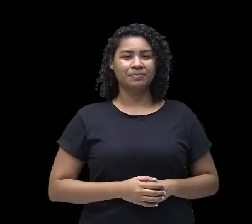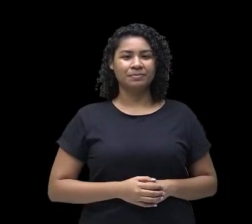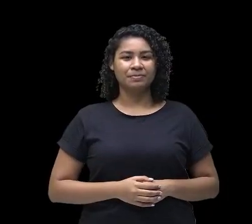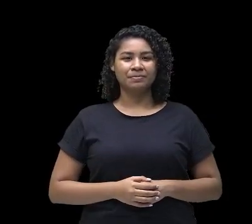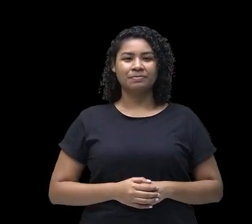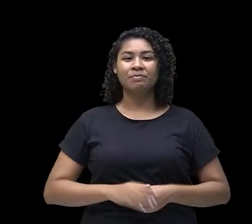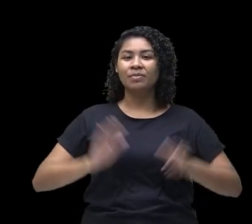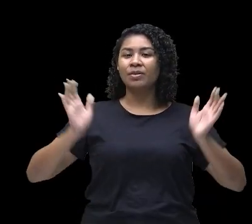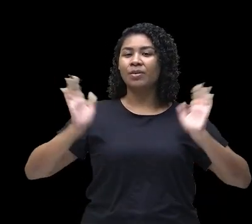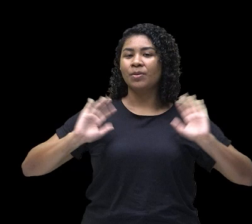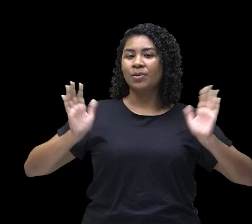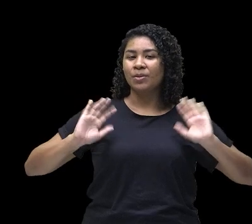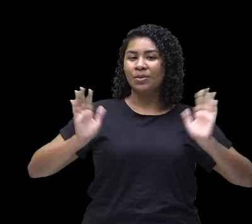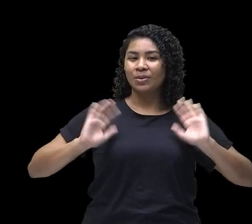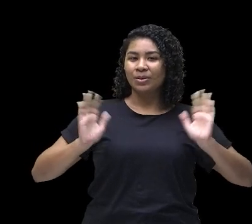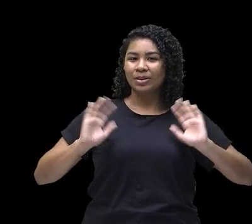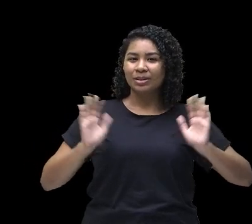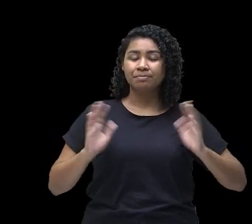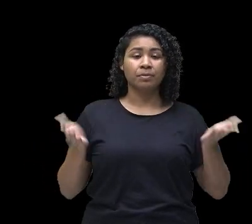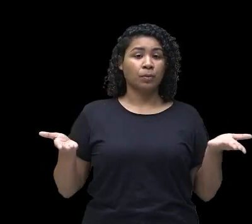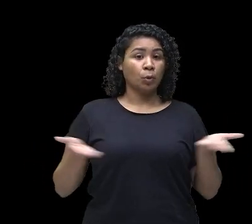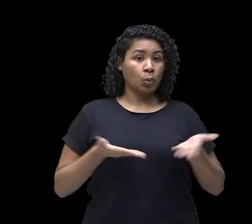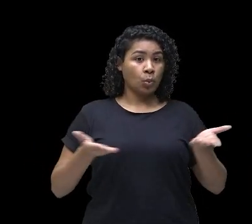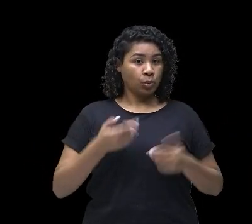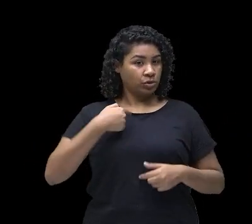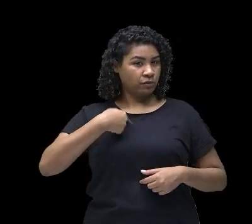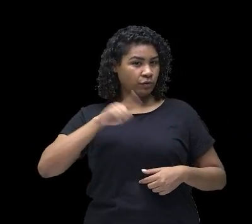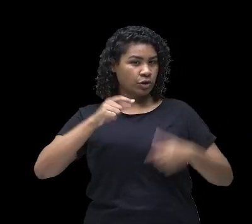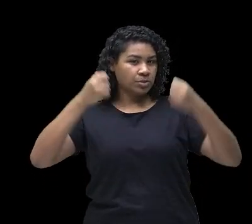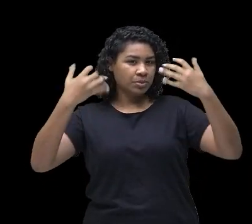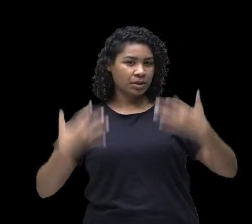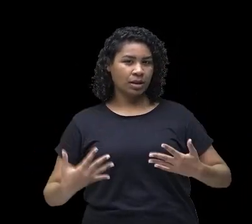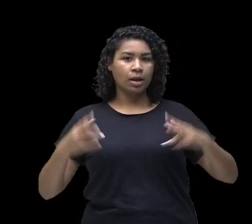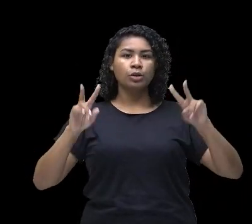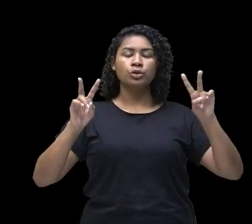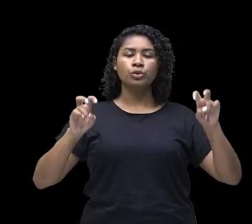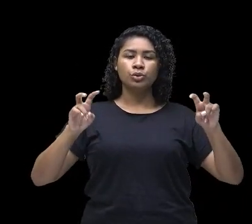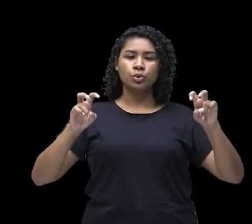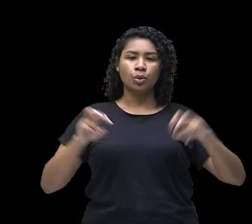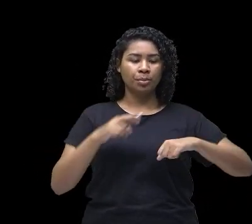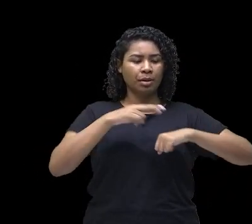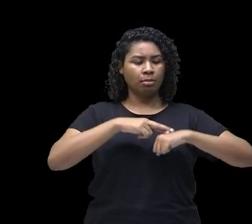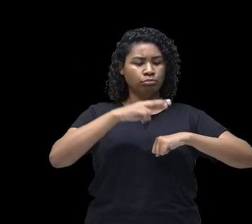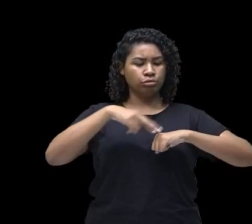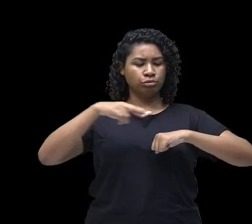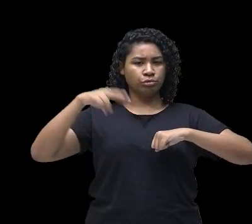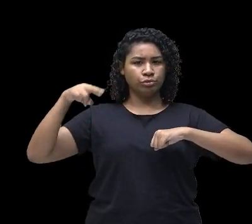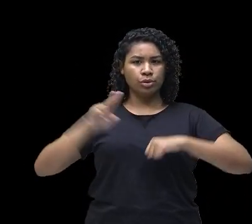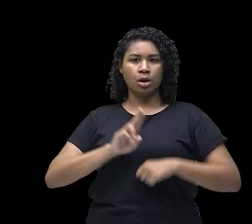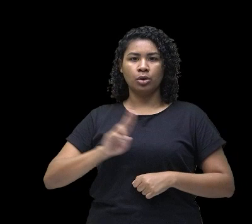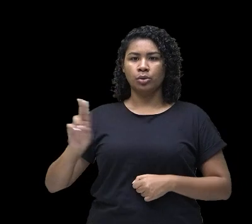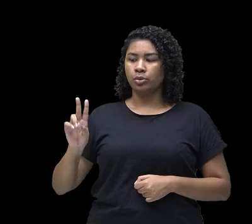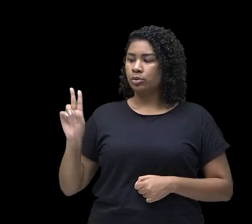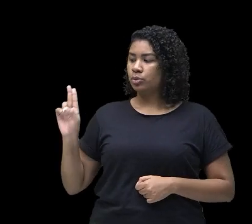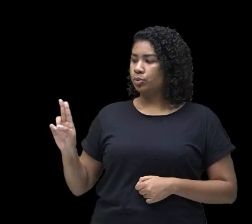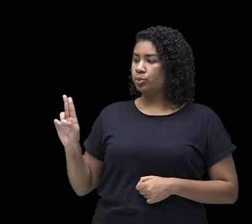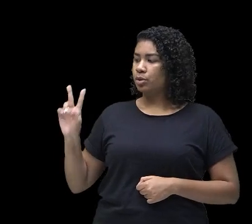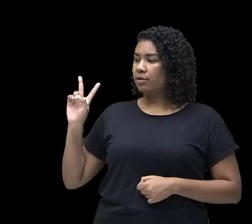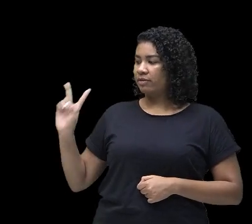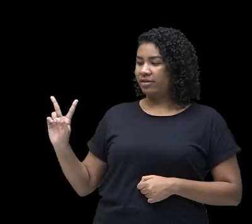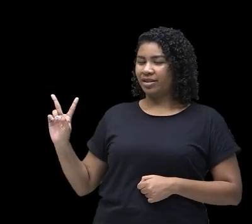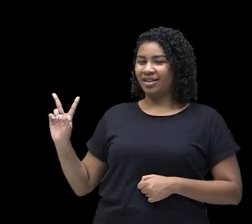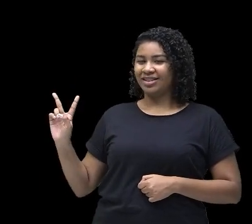Oi, pessoal! Hoje nós vamos falar sobre a radiação ultravioleta ou